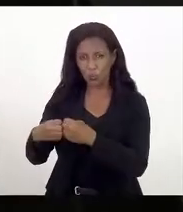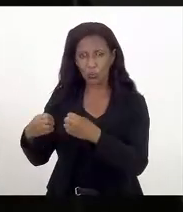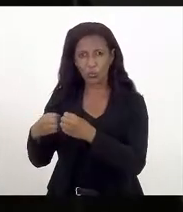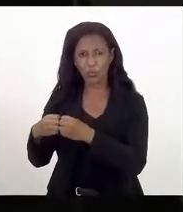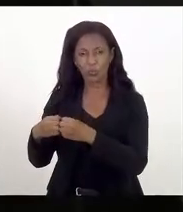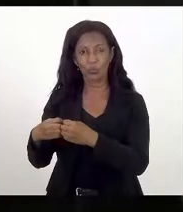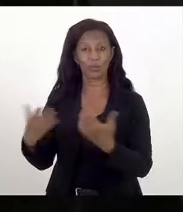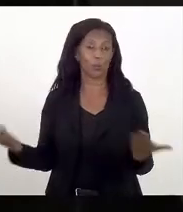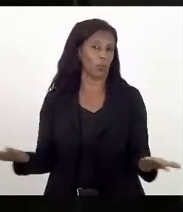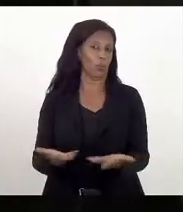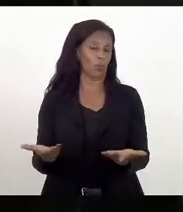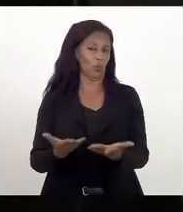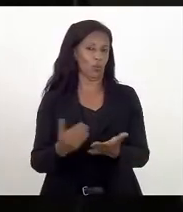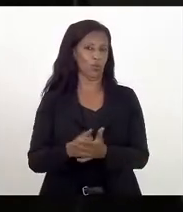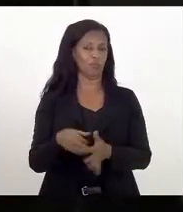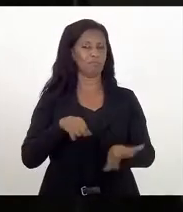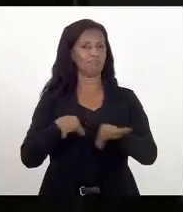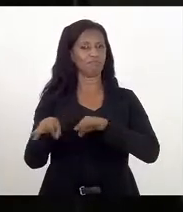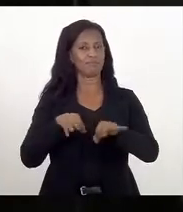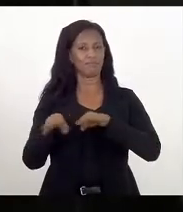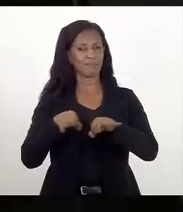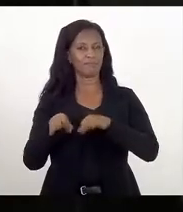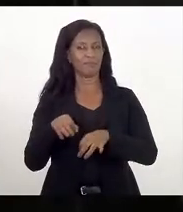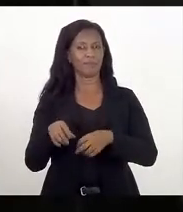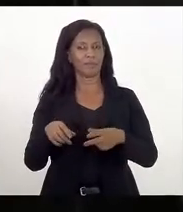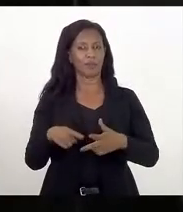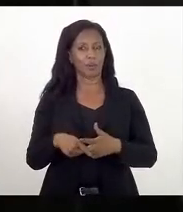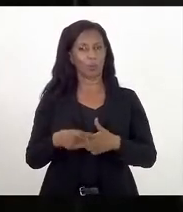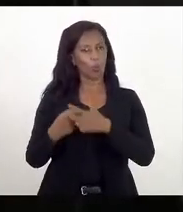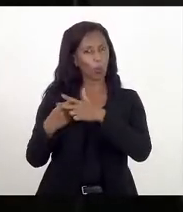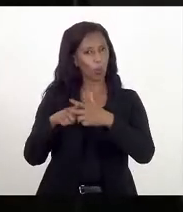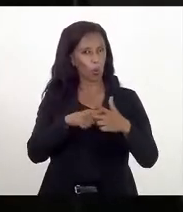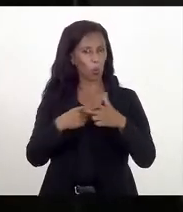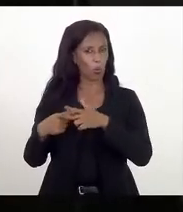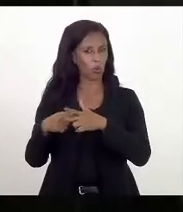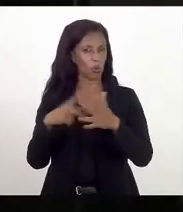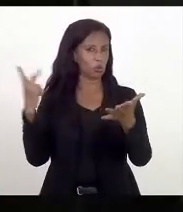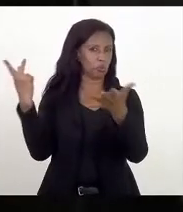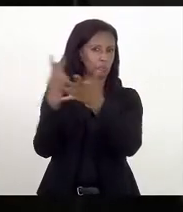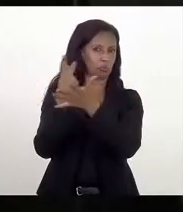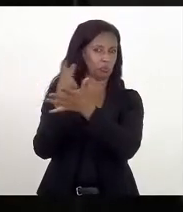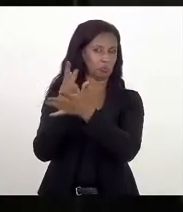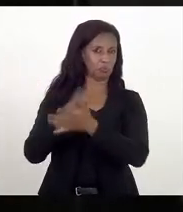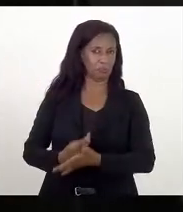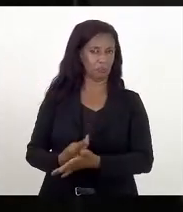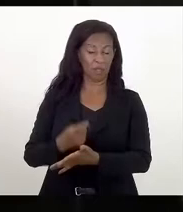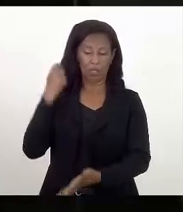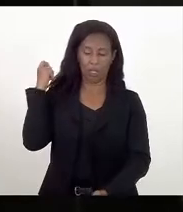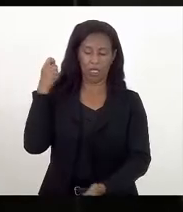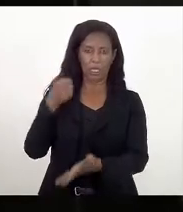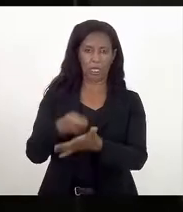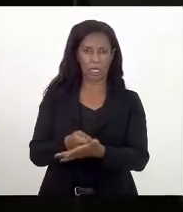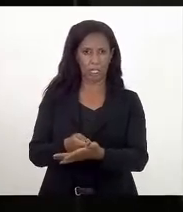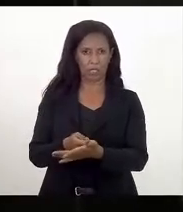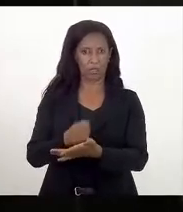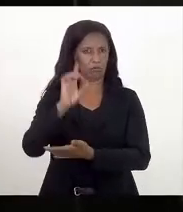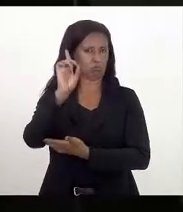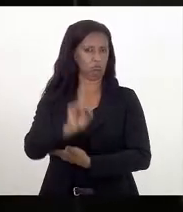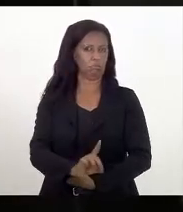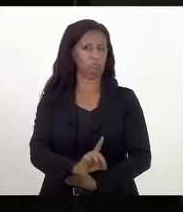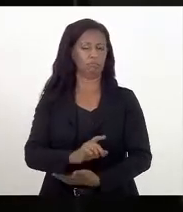Então, hoje, esse projeto corrige uma injustiça histórica, garante isonomia,